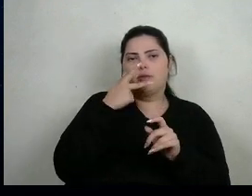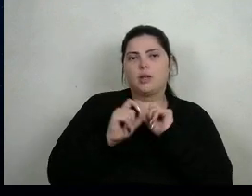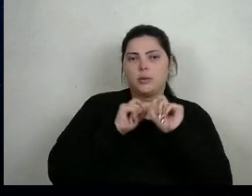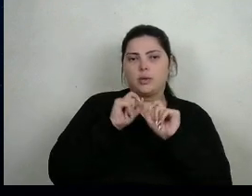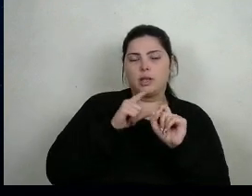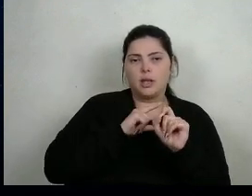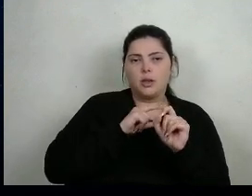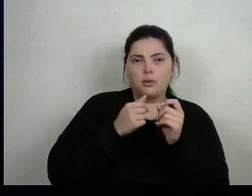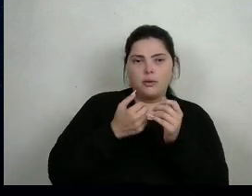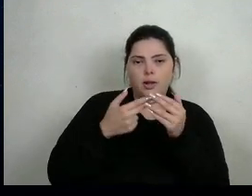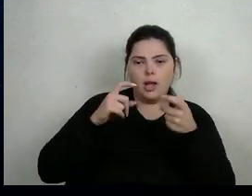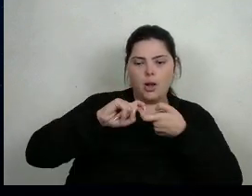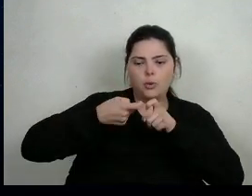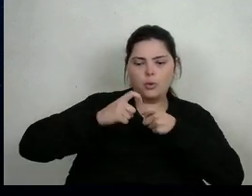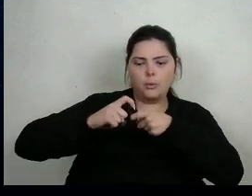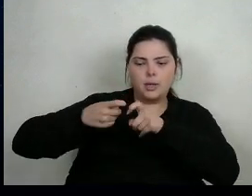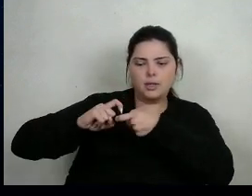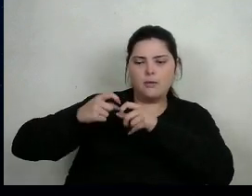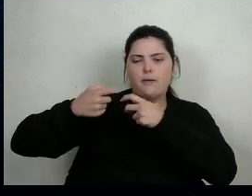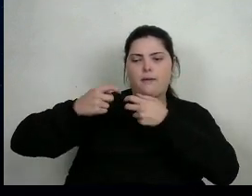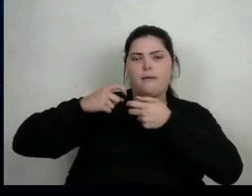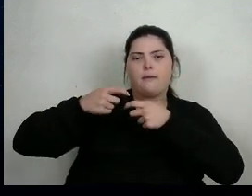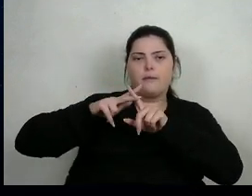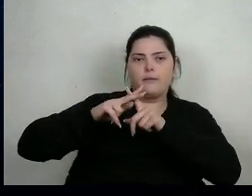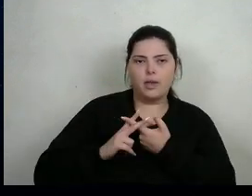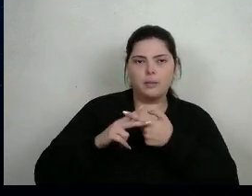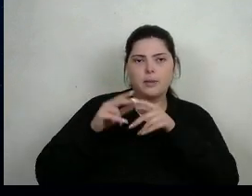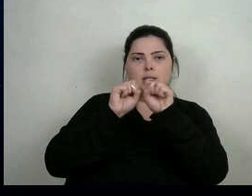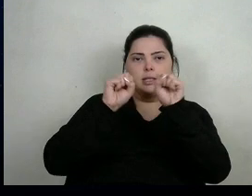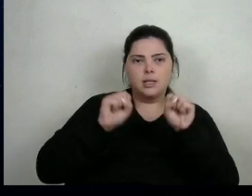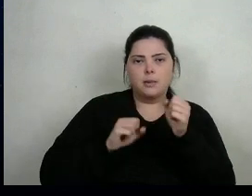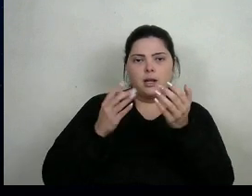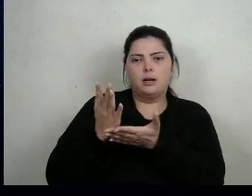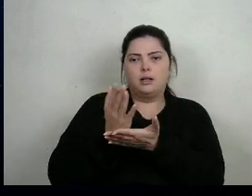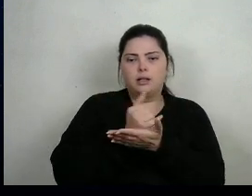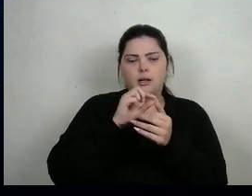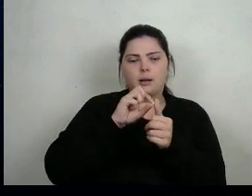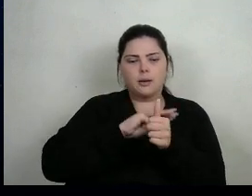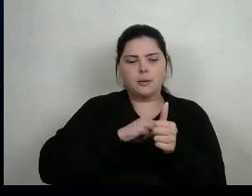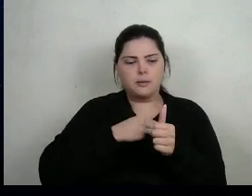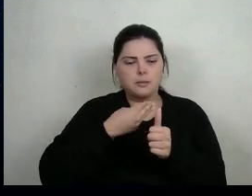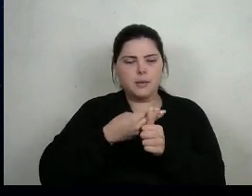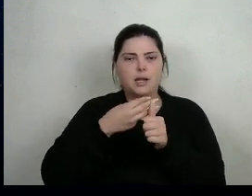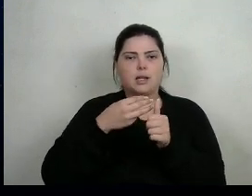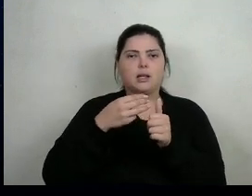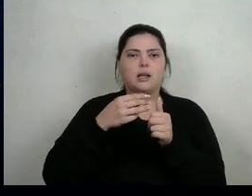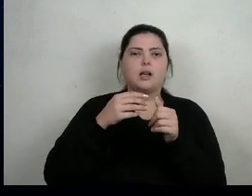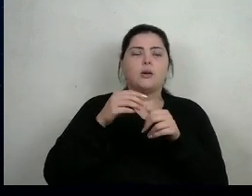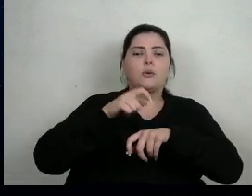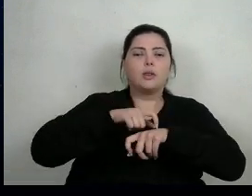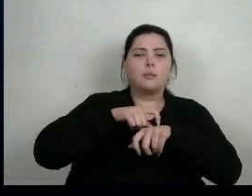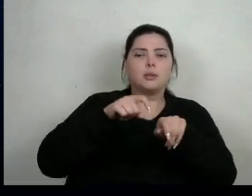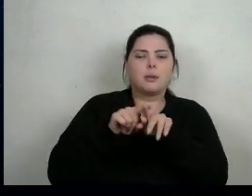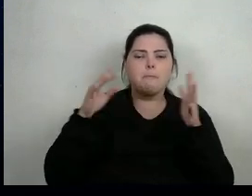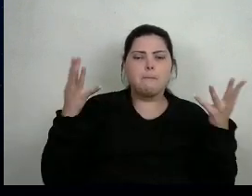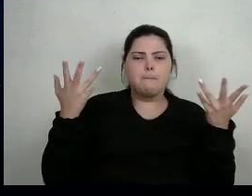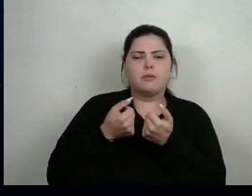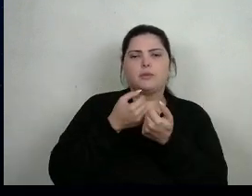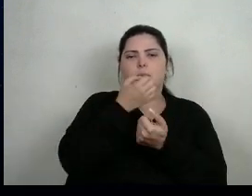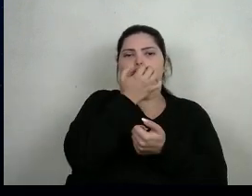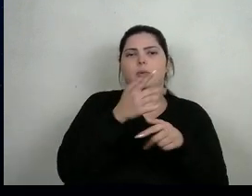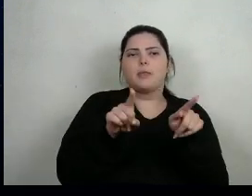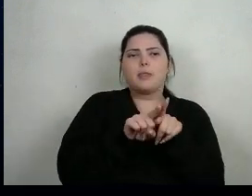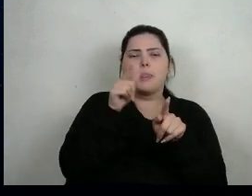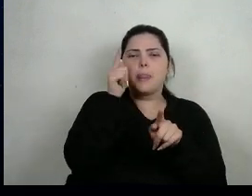monte de automação se tiver um monte de ferramentas se eu tiver um monte de sistema de coleta de métrica se eu tiver um time Mega maravilhoso Master blaster que consegue